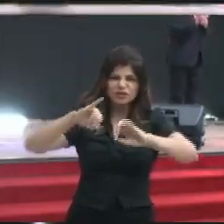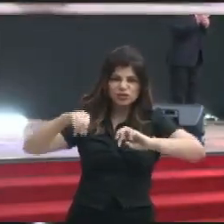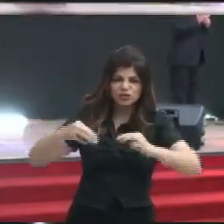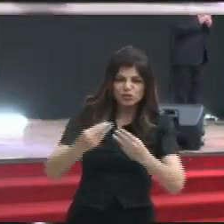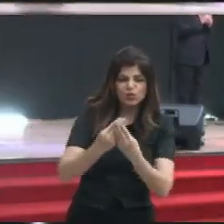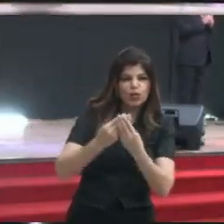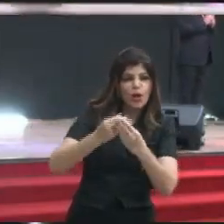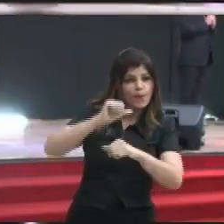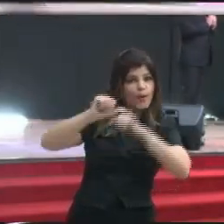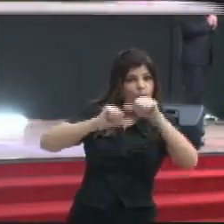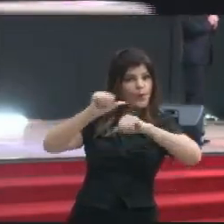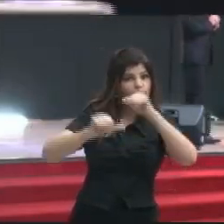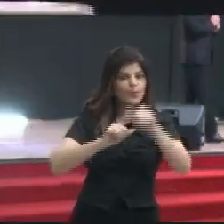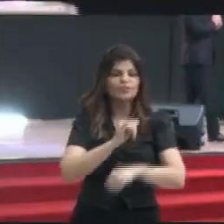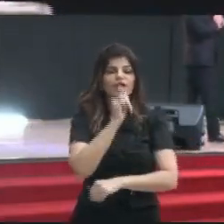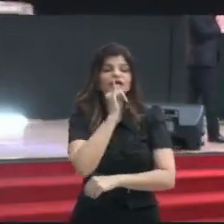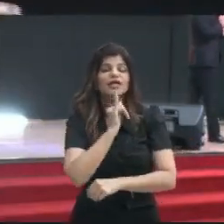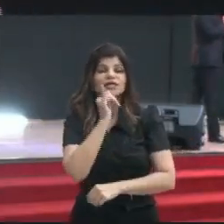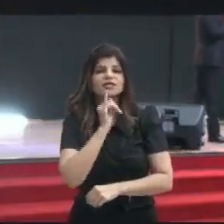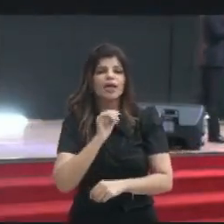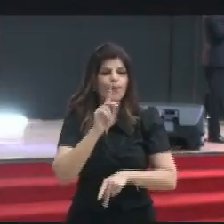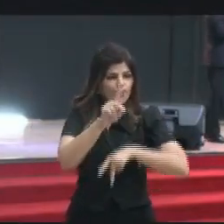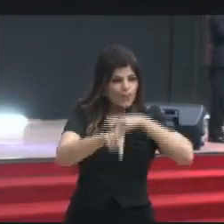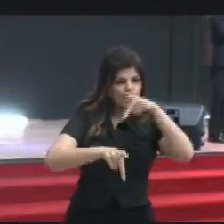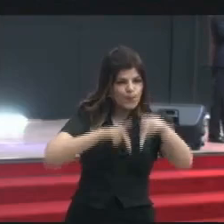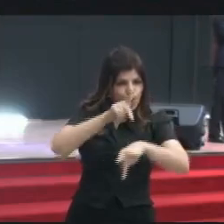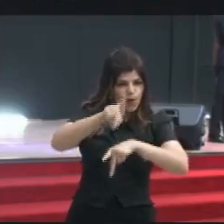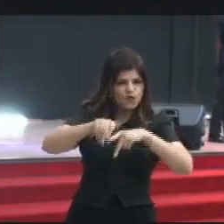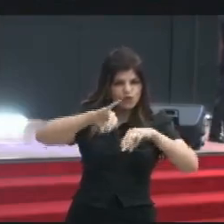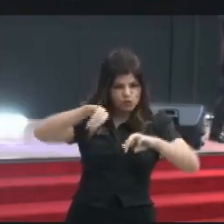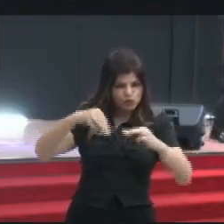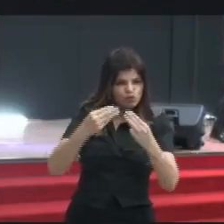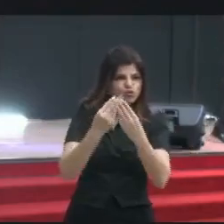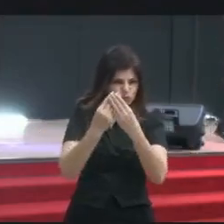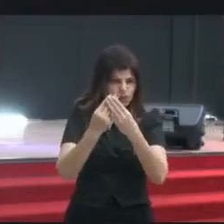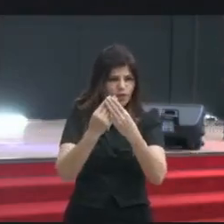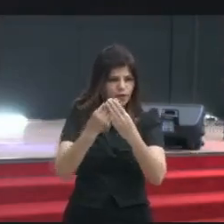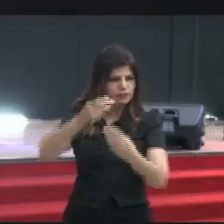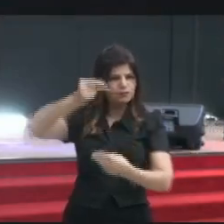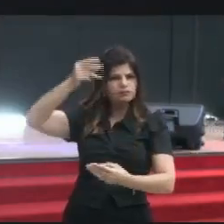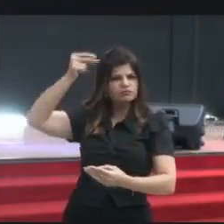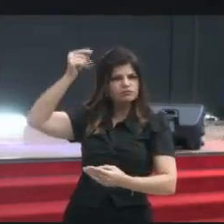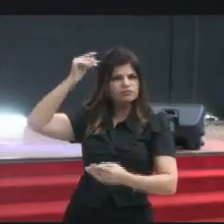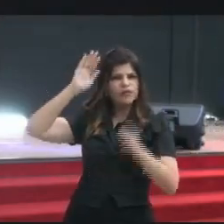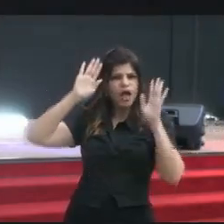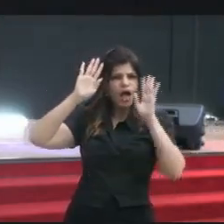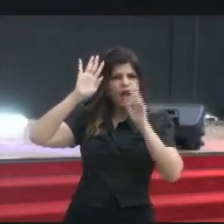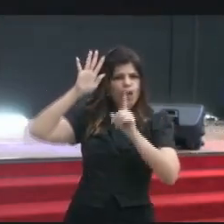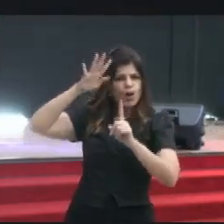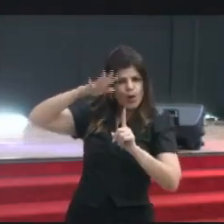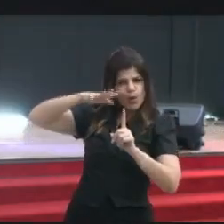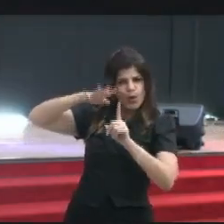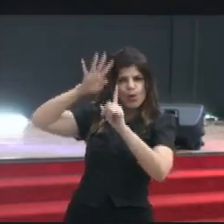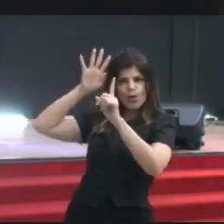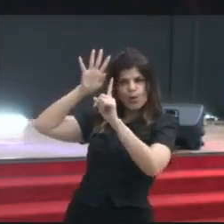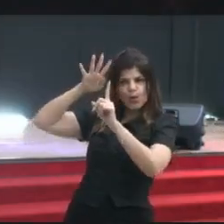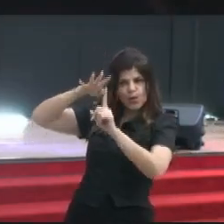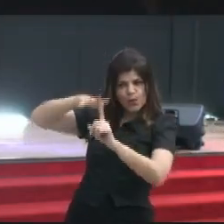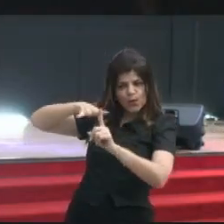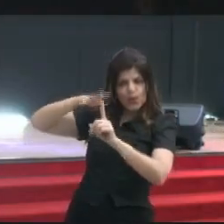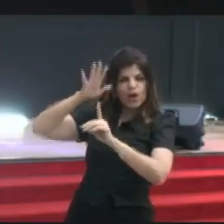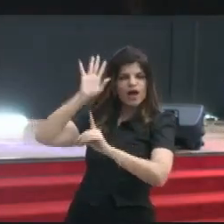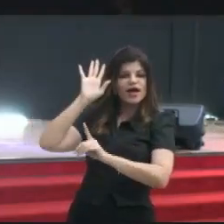Por exemplo, os judeus tinham o costume de cultuar, de adorar no Shabat,